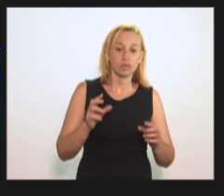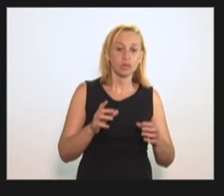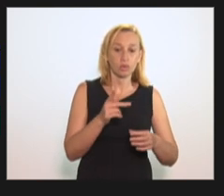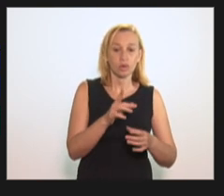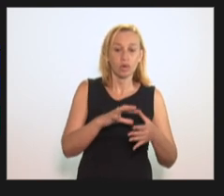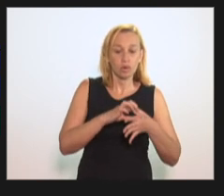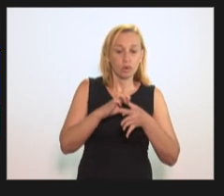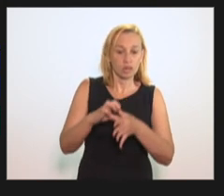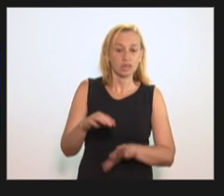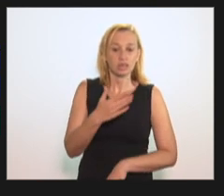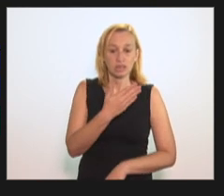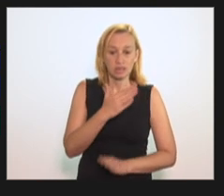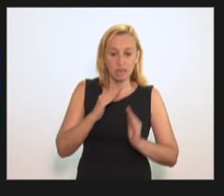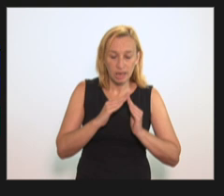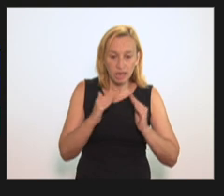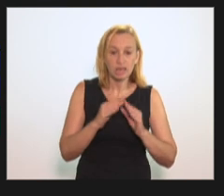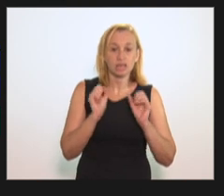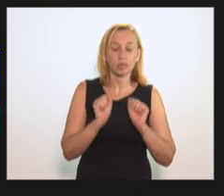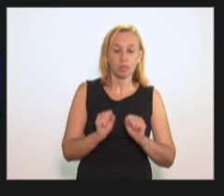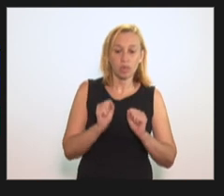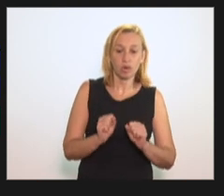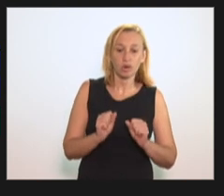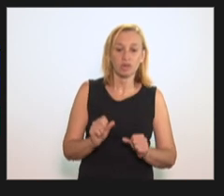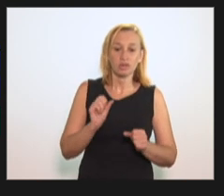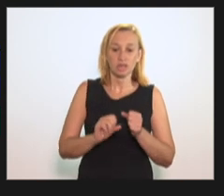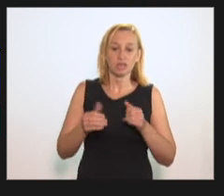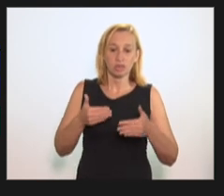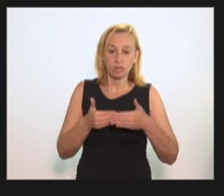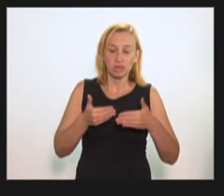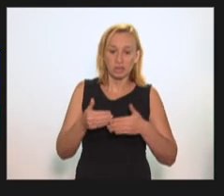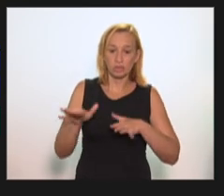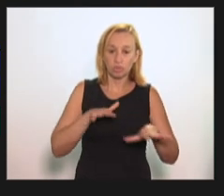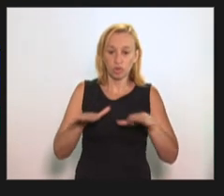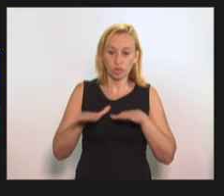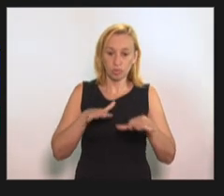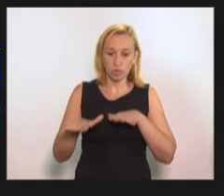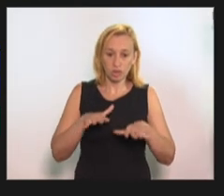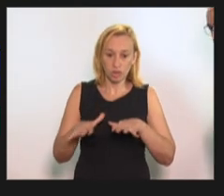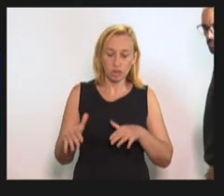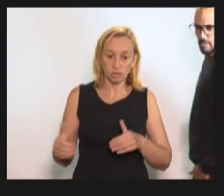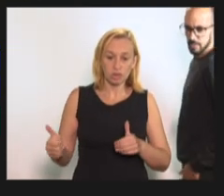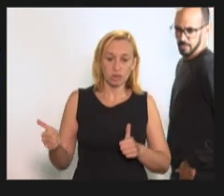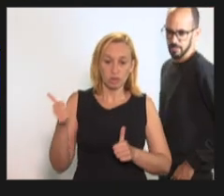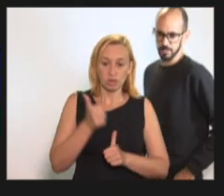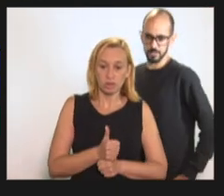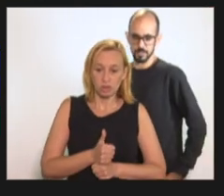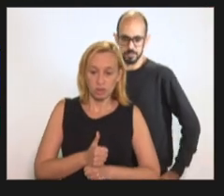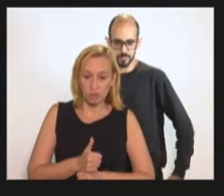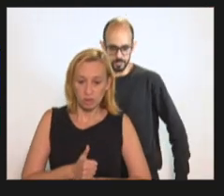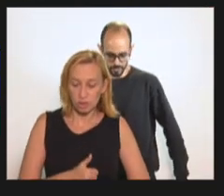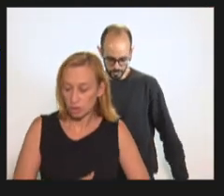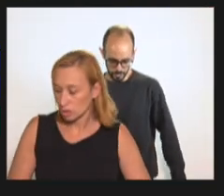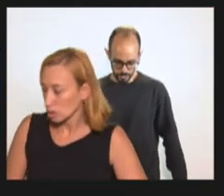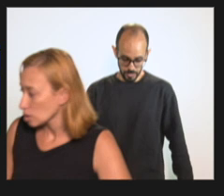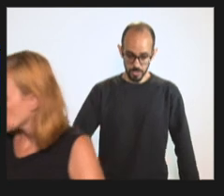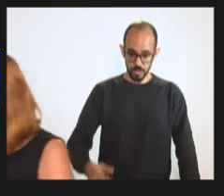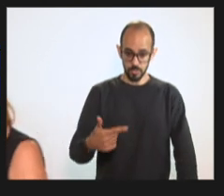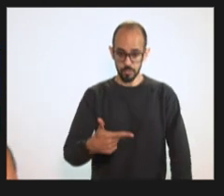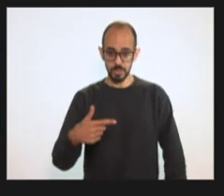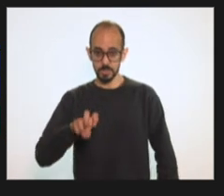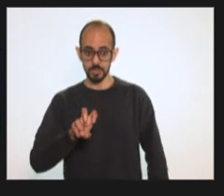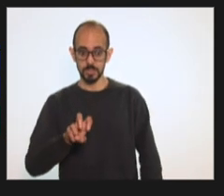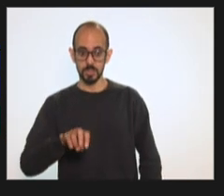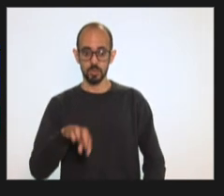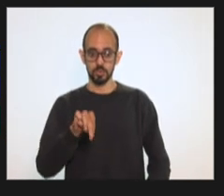possa de fato fazer uma aproximação com esse movimento e no dia 25 de março haverá uma série de ações